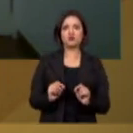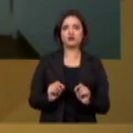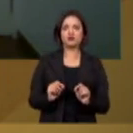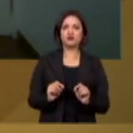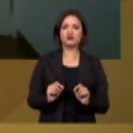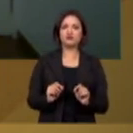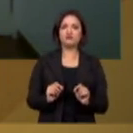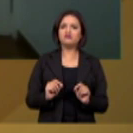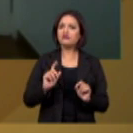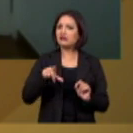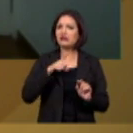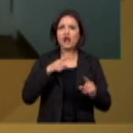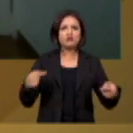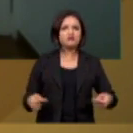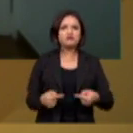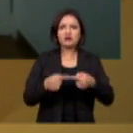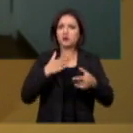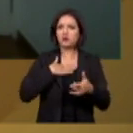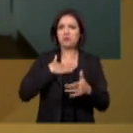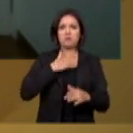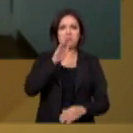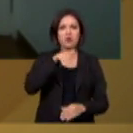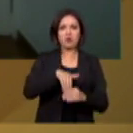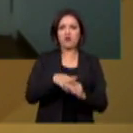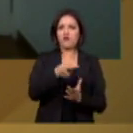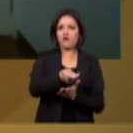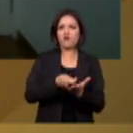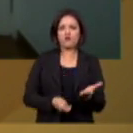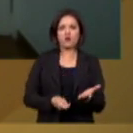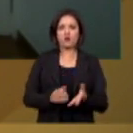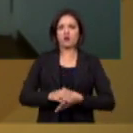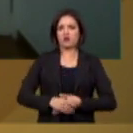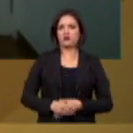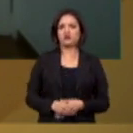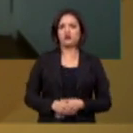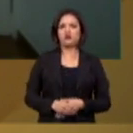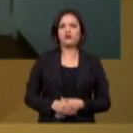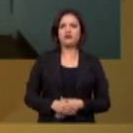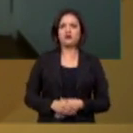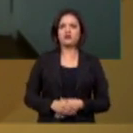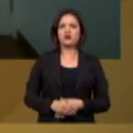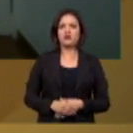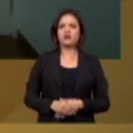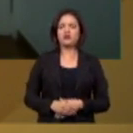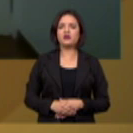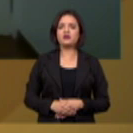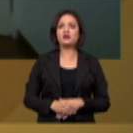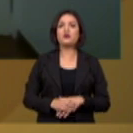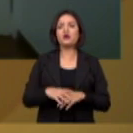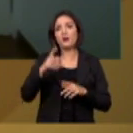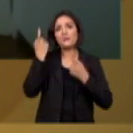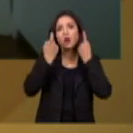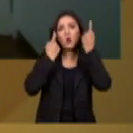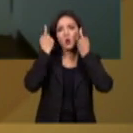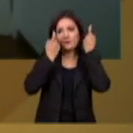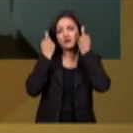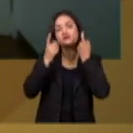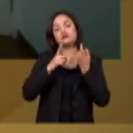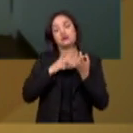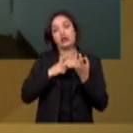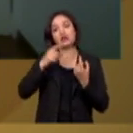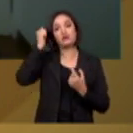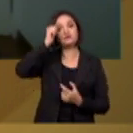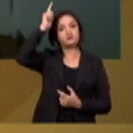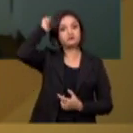tudo e por tudo coerente com rota acaba de conseguir essa preocupação com sua excelência a matéria do